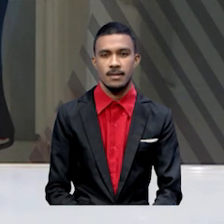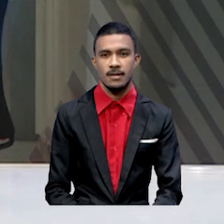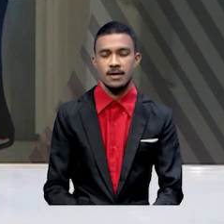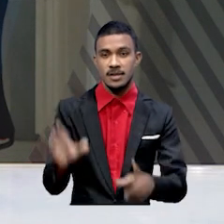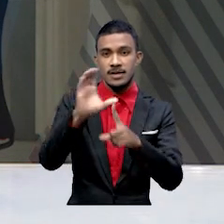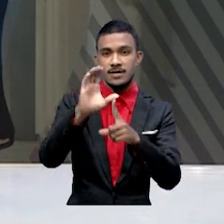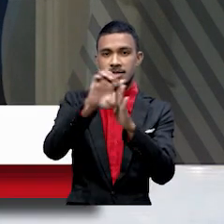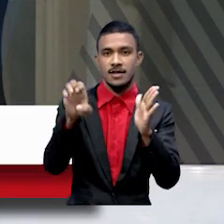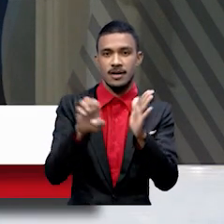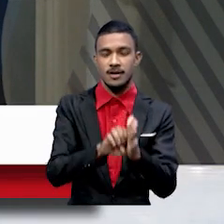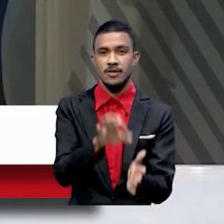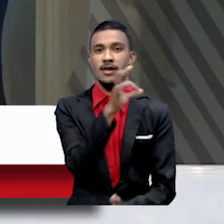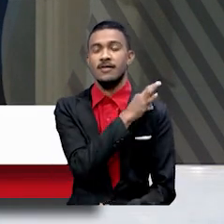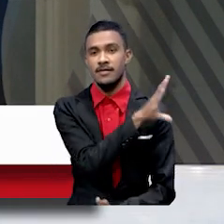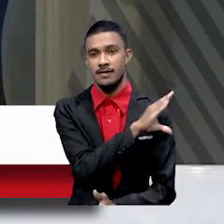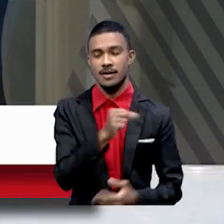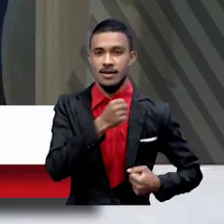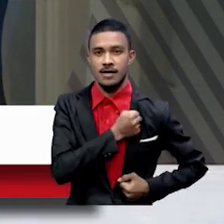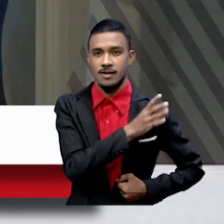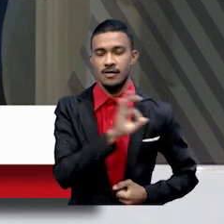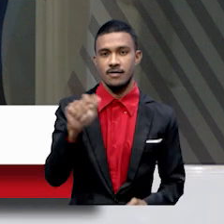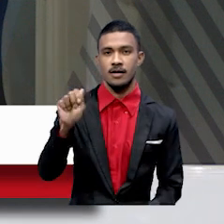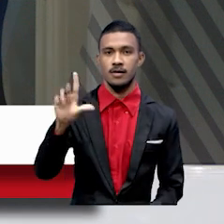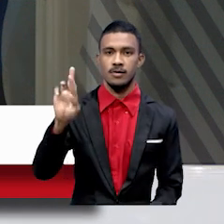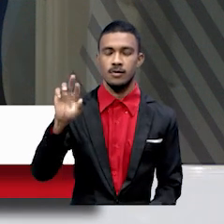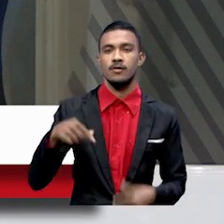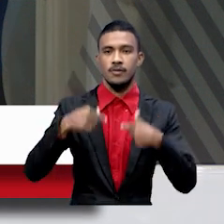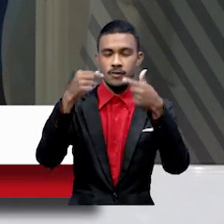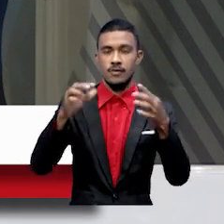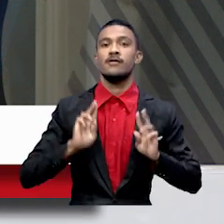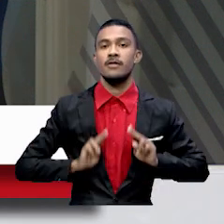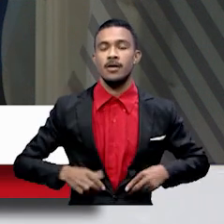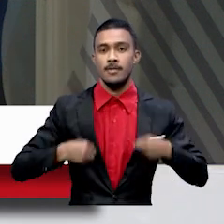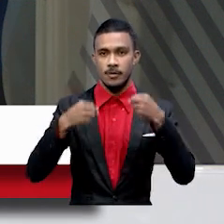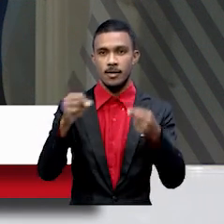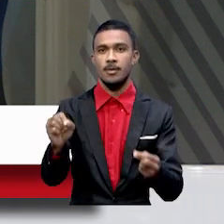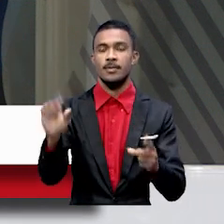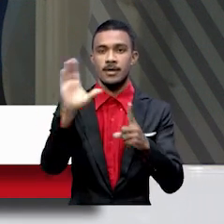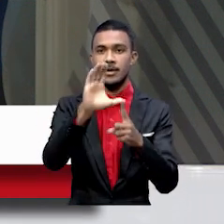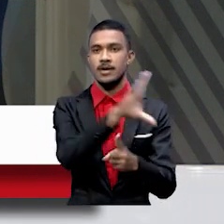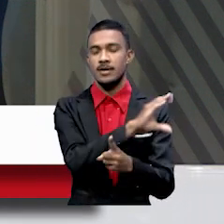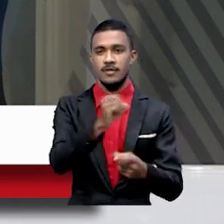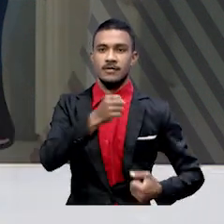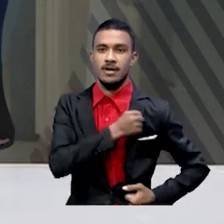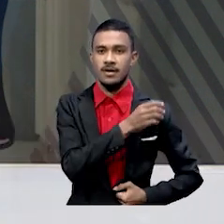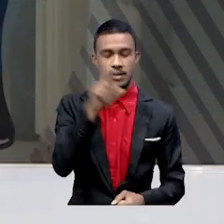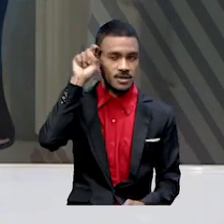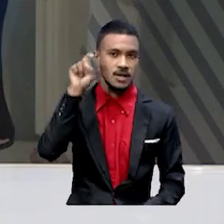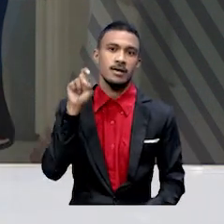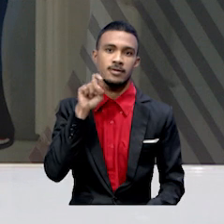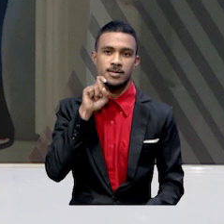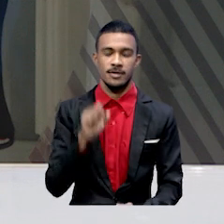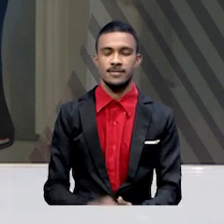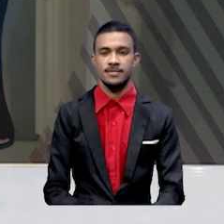Se fechado o maior geral de FVTL, tenente geral Faro Ratelai, entrega farda militar para o comandante Sefi Desfalentil, Kairala Sanana